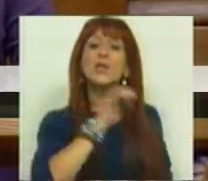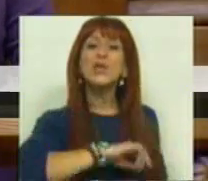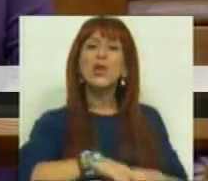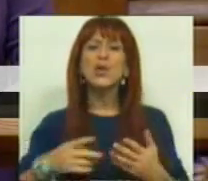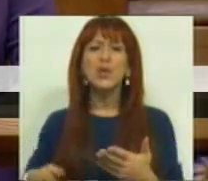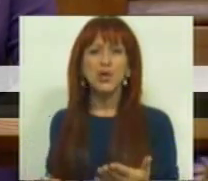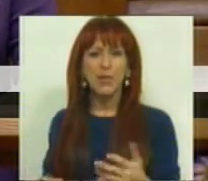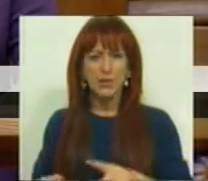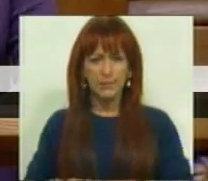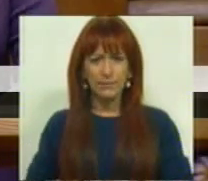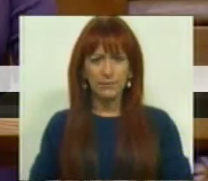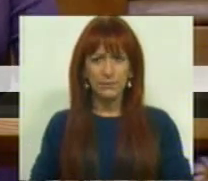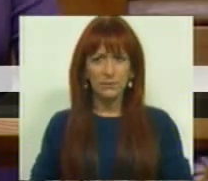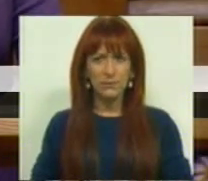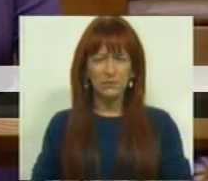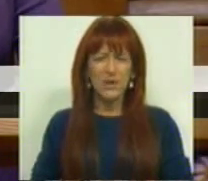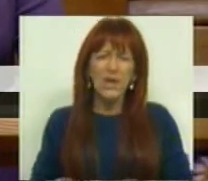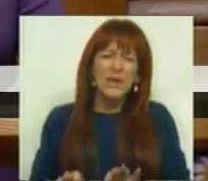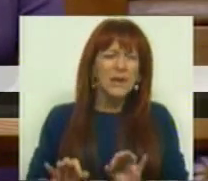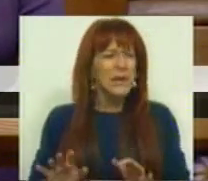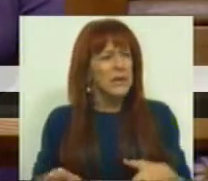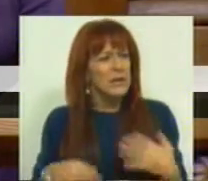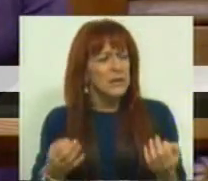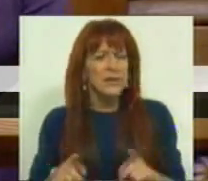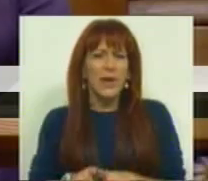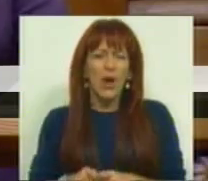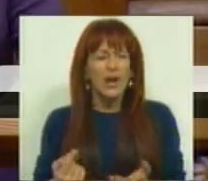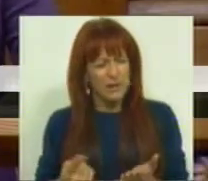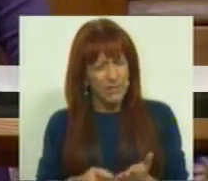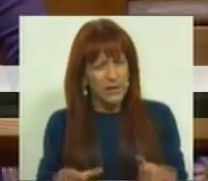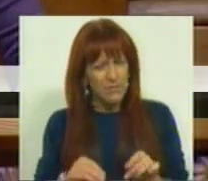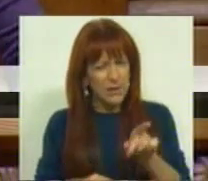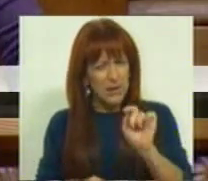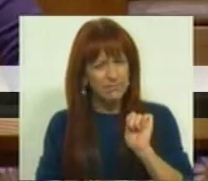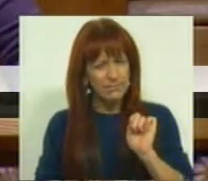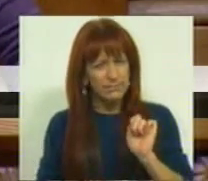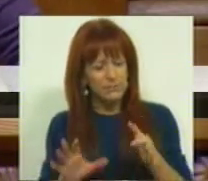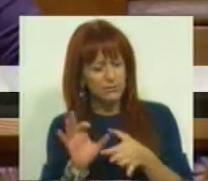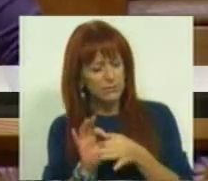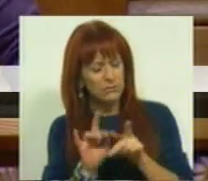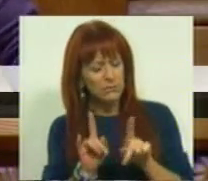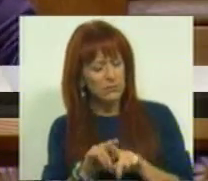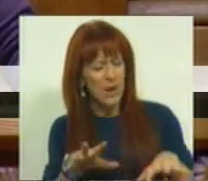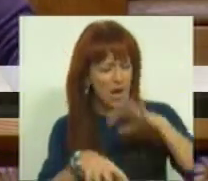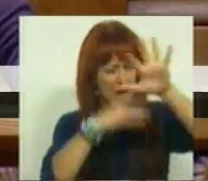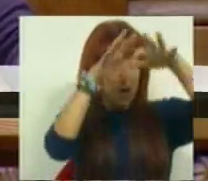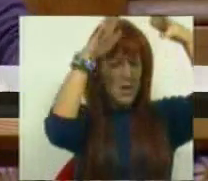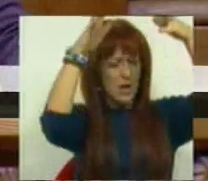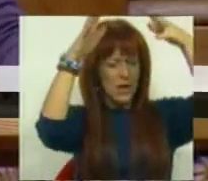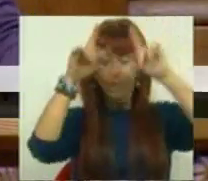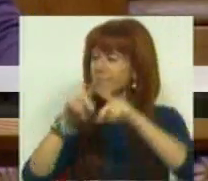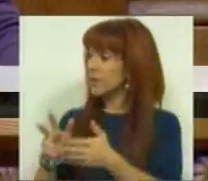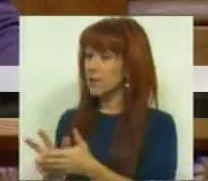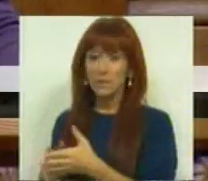senhores deputados, mas como se não chegasse esta relação tumultuosa